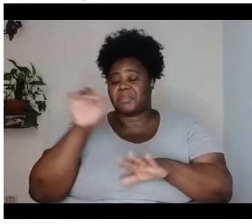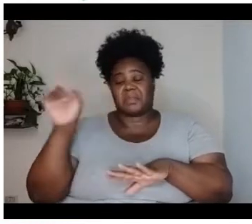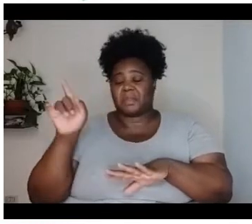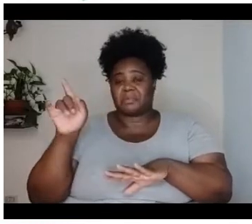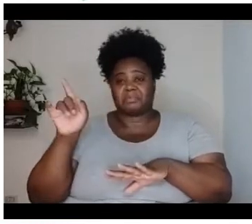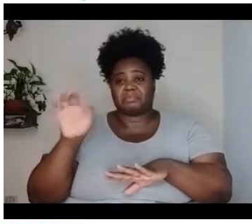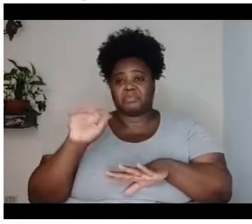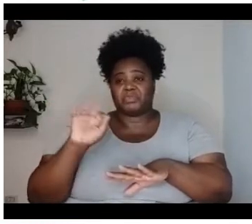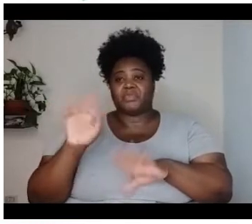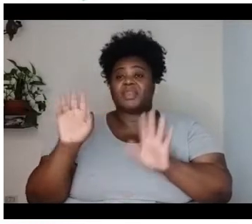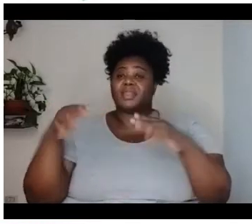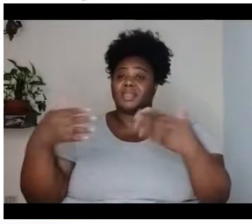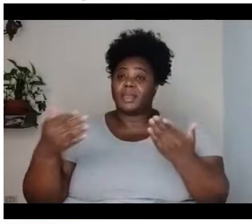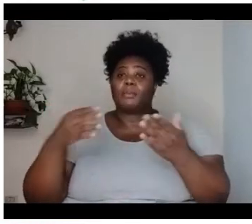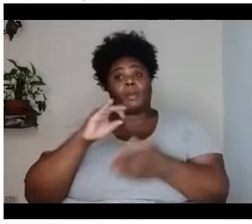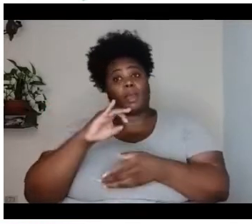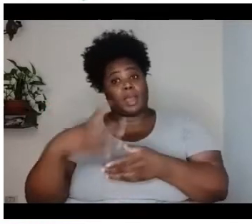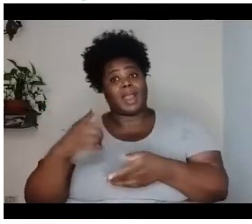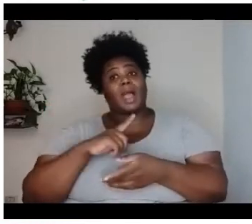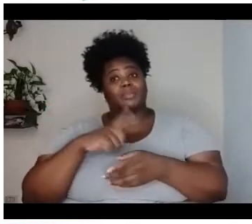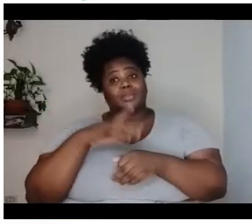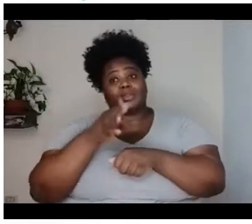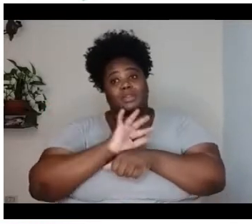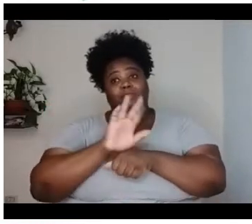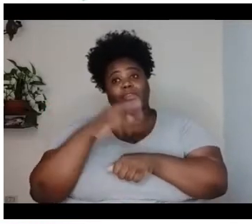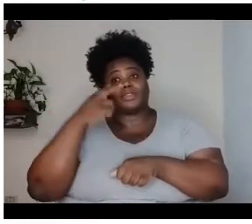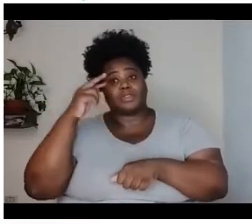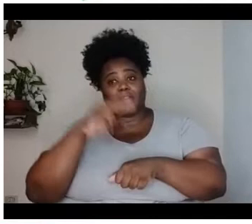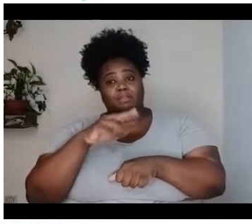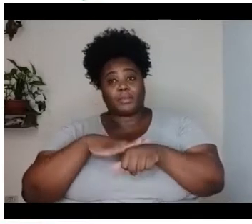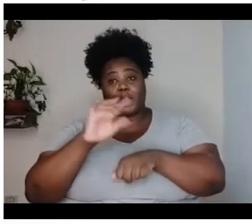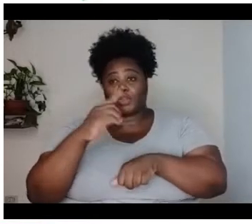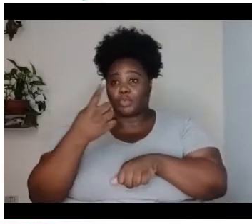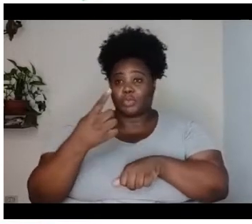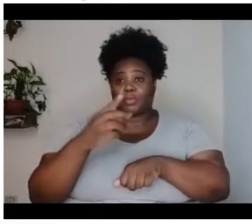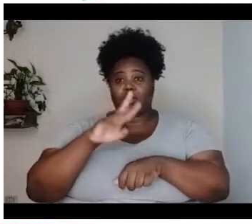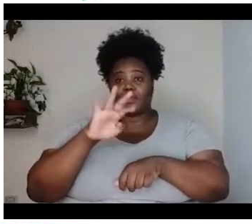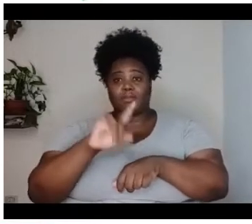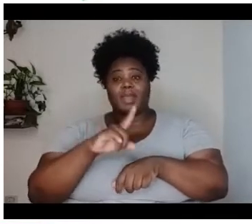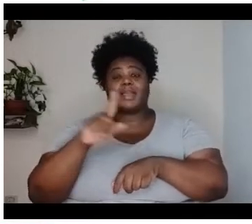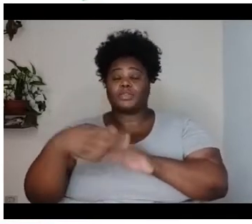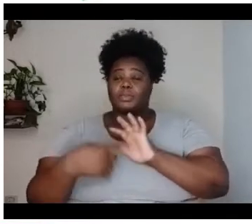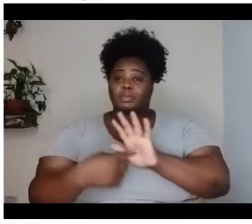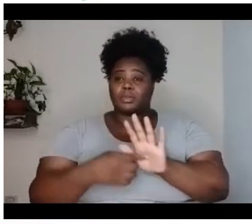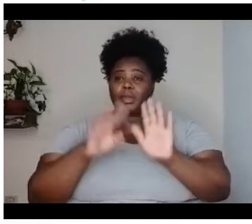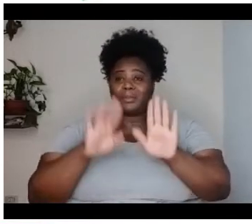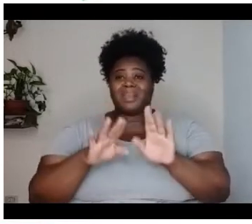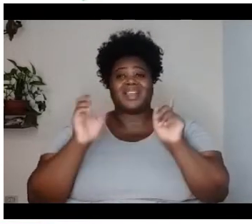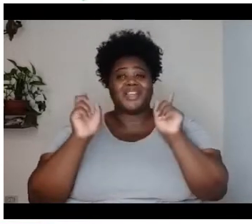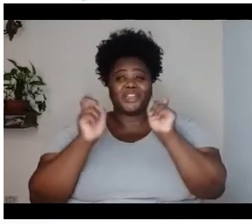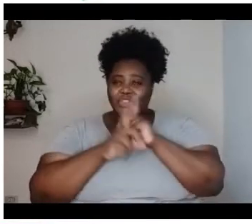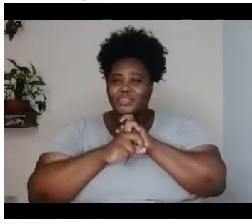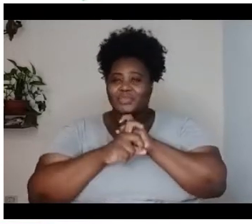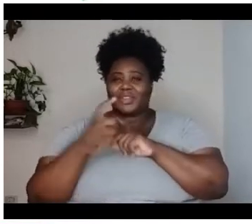Salles. Então, assim, claro que tem vídeos que eu já assisti mais de uma vez em alguma exposição, mas é muito raro eu